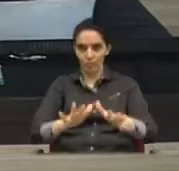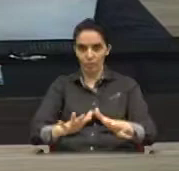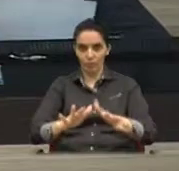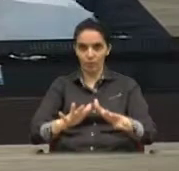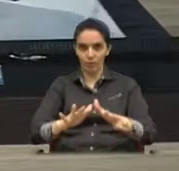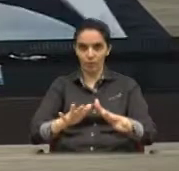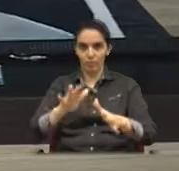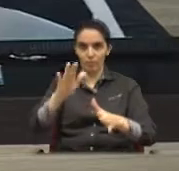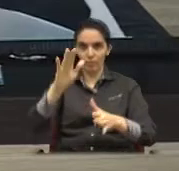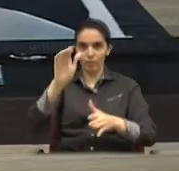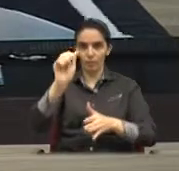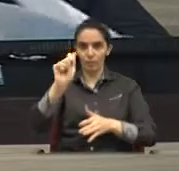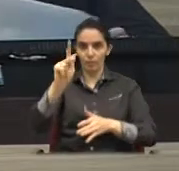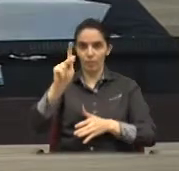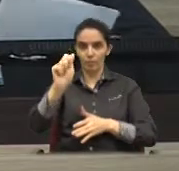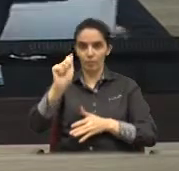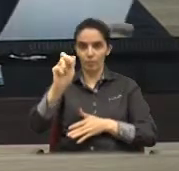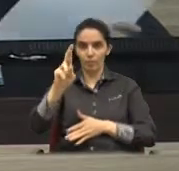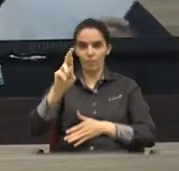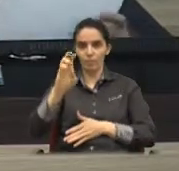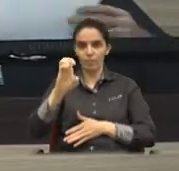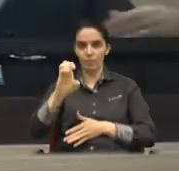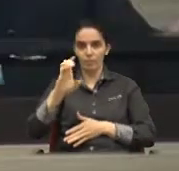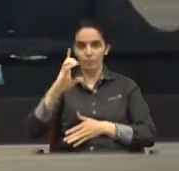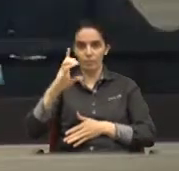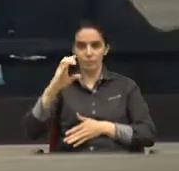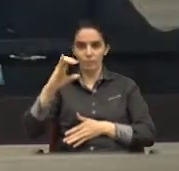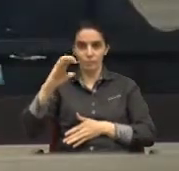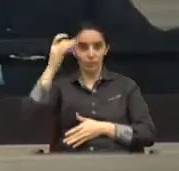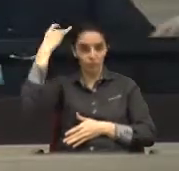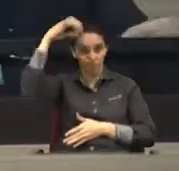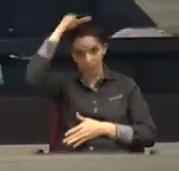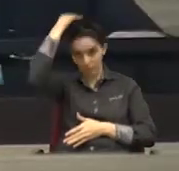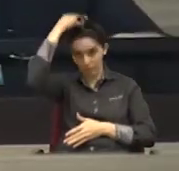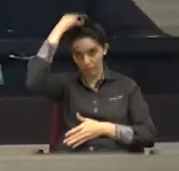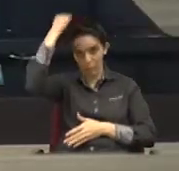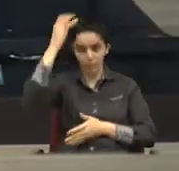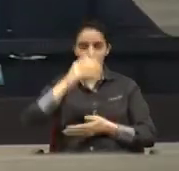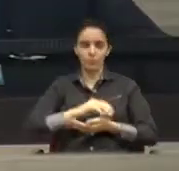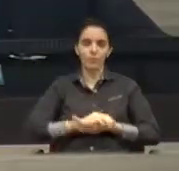da Aparecida, vereador Helder Lúcio de Oliveira. Em discussão.